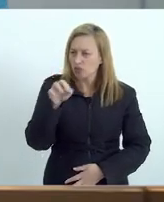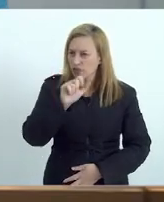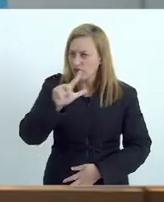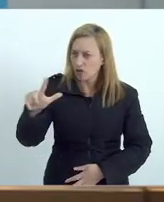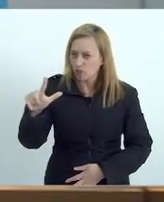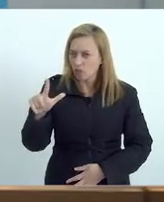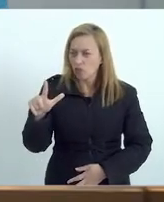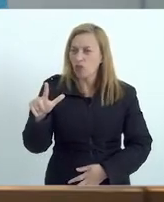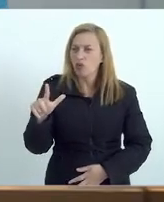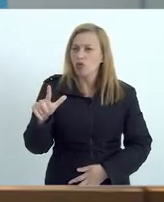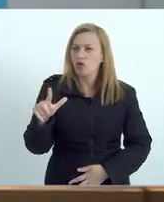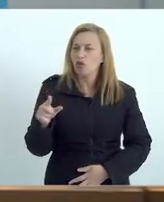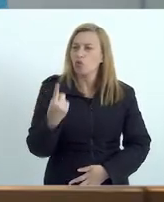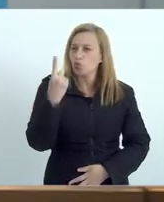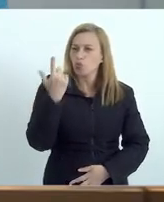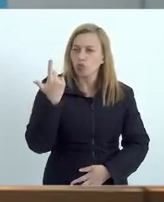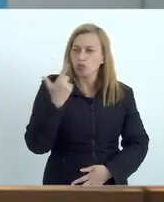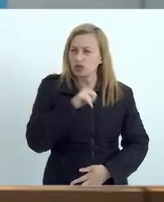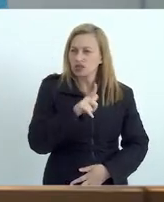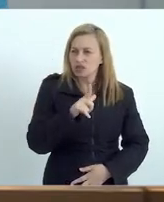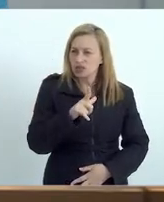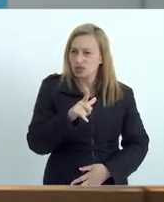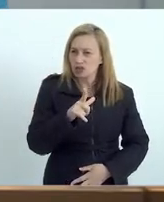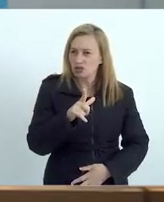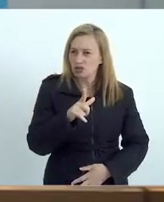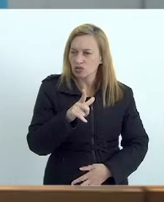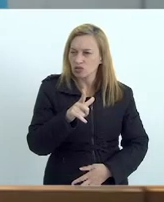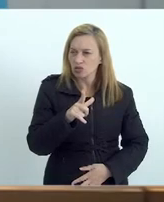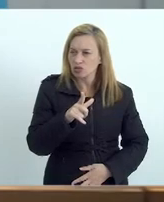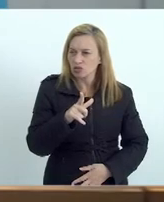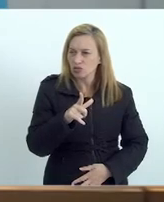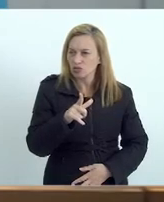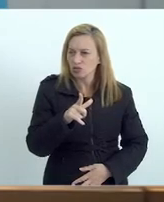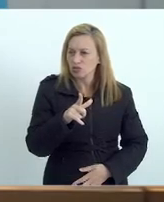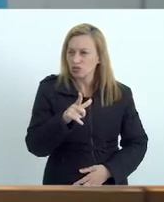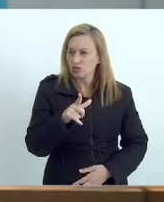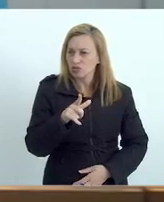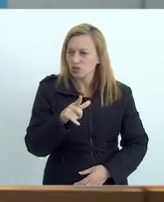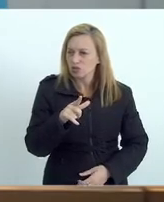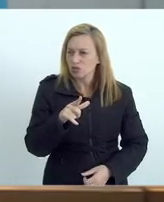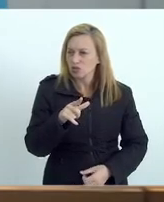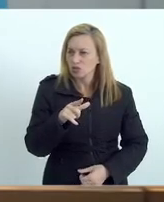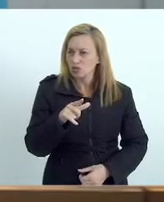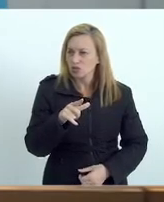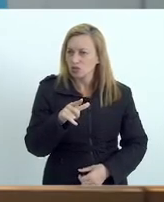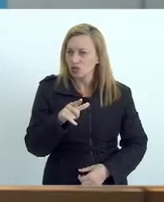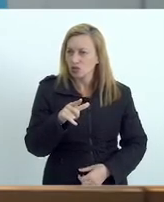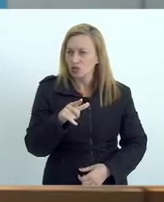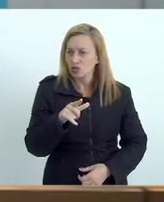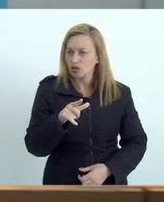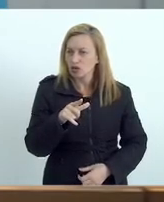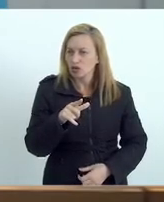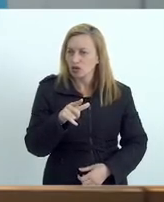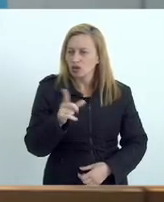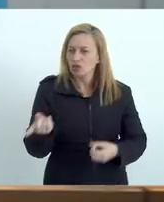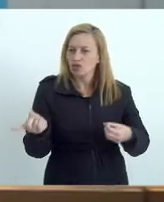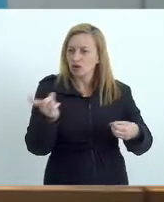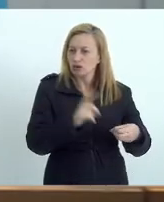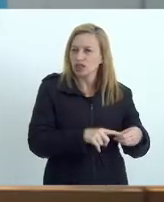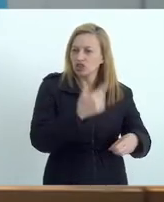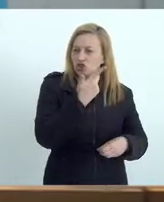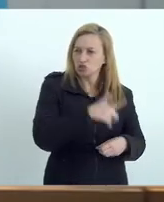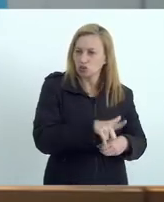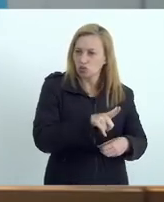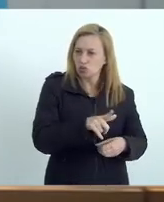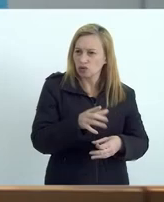coronéis é um conseguiu reverter agora na justiça é a admissão dele novamente